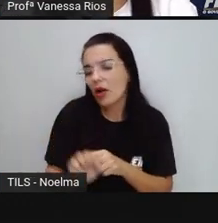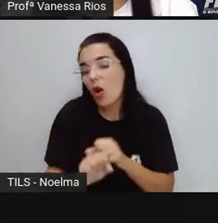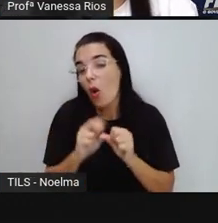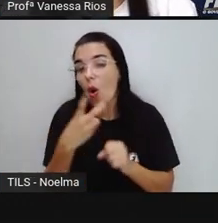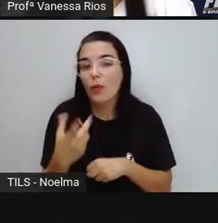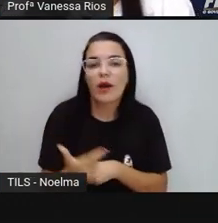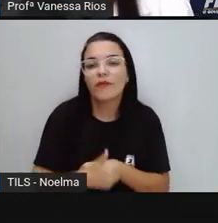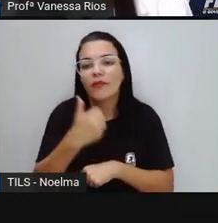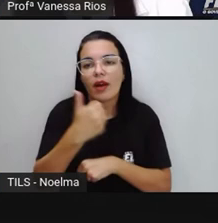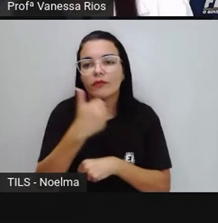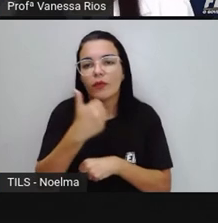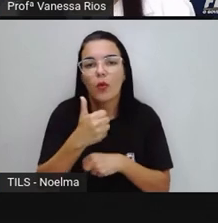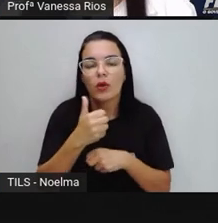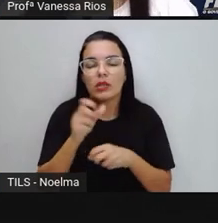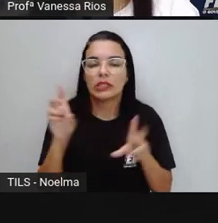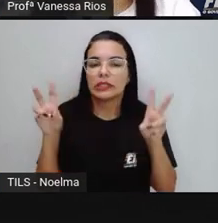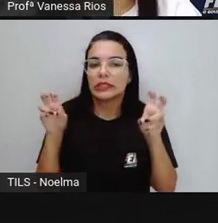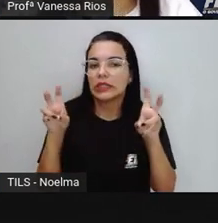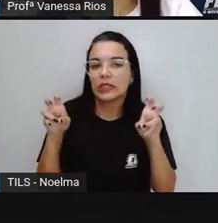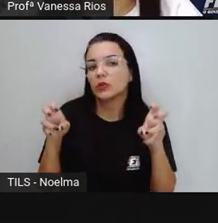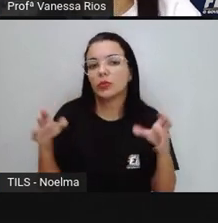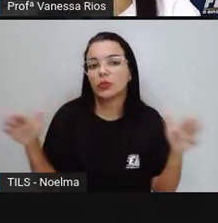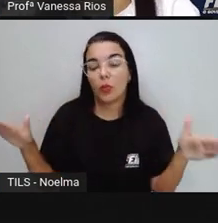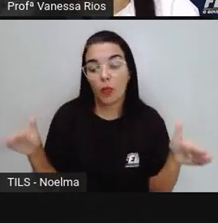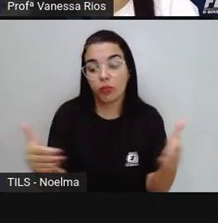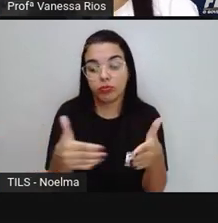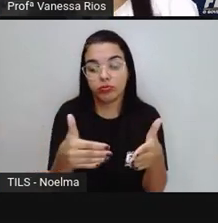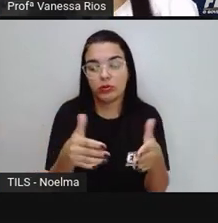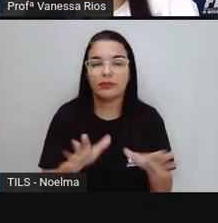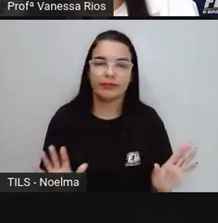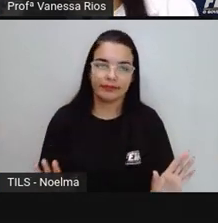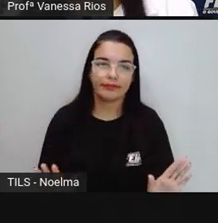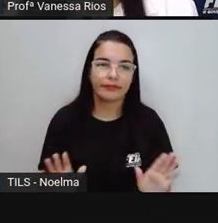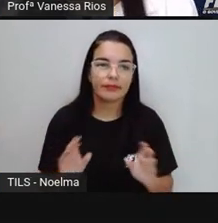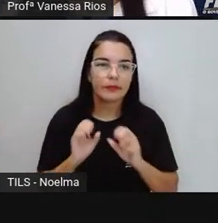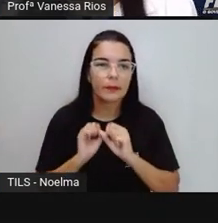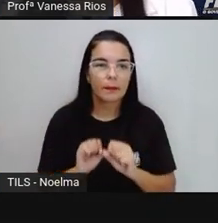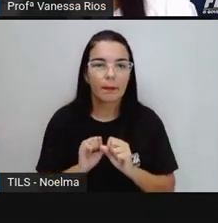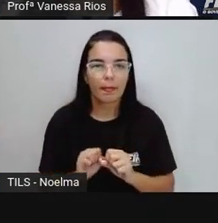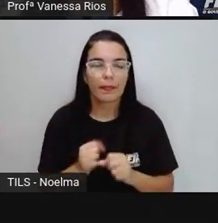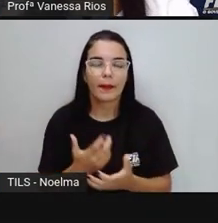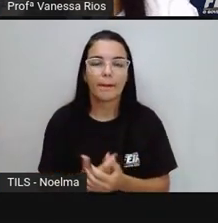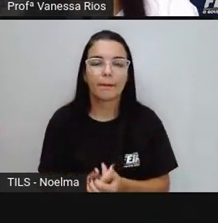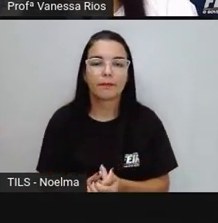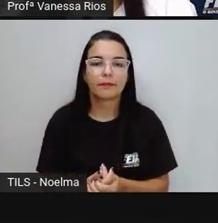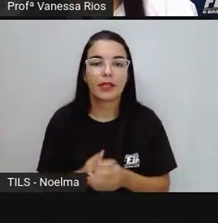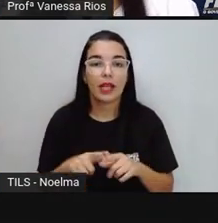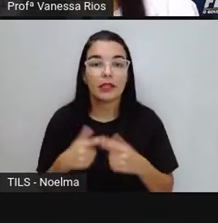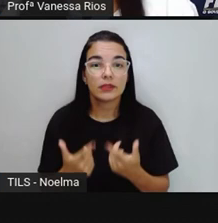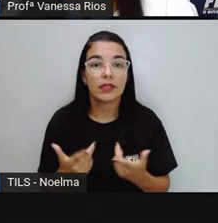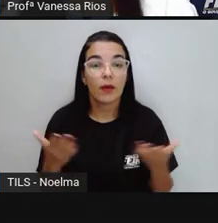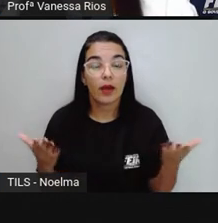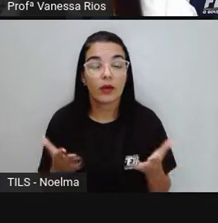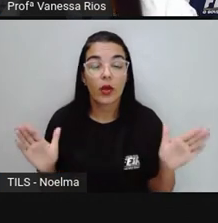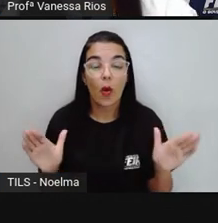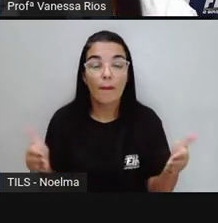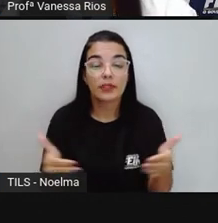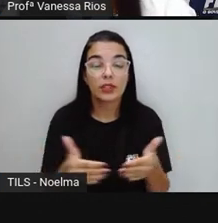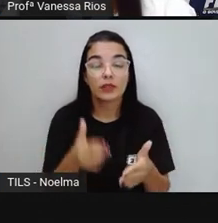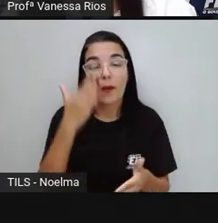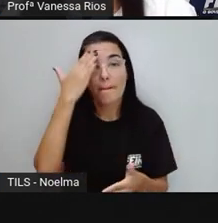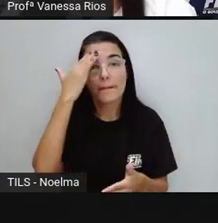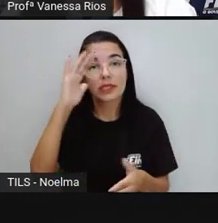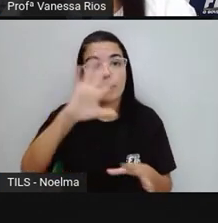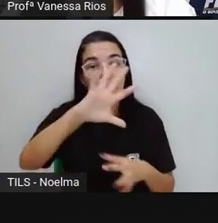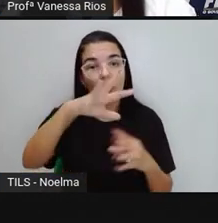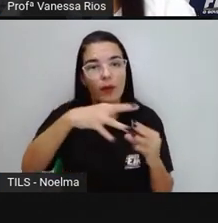favoráveis a determinado assunto, a determinado tema, a determinado produto. E esse é o objetivo principal